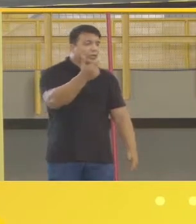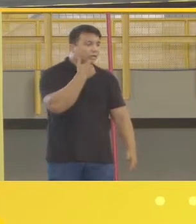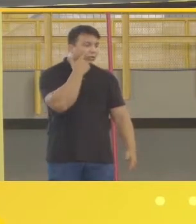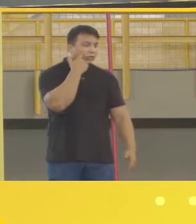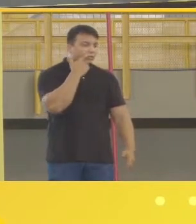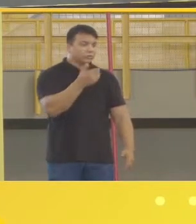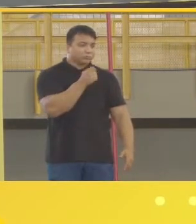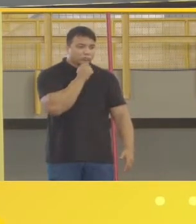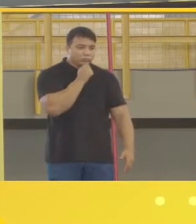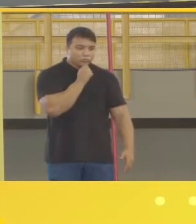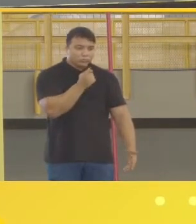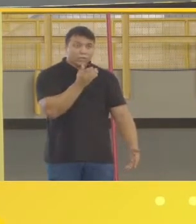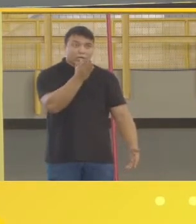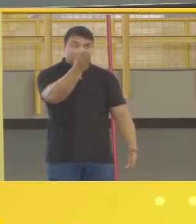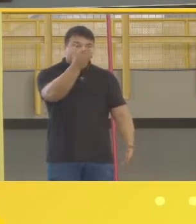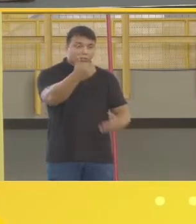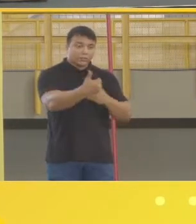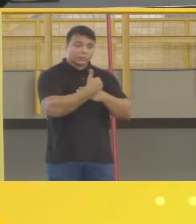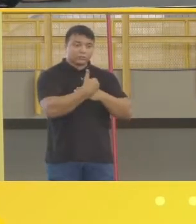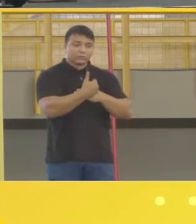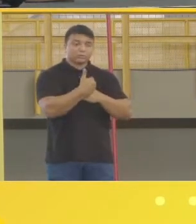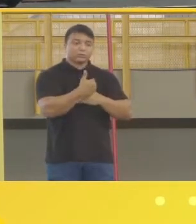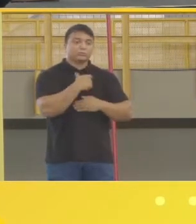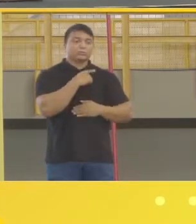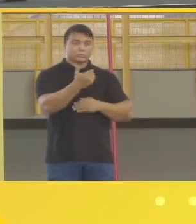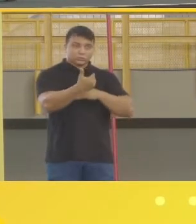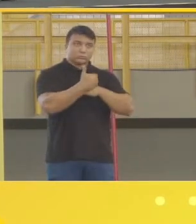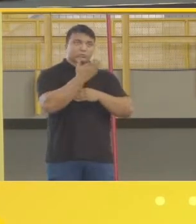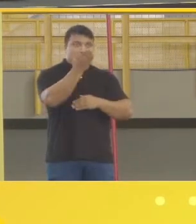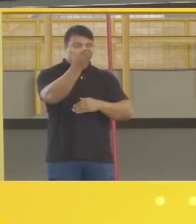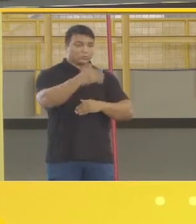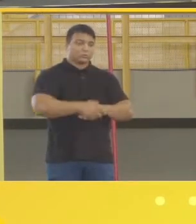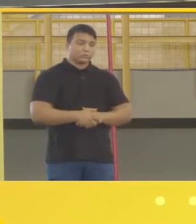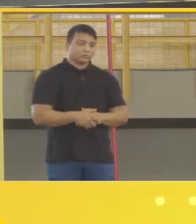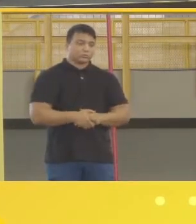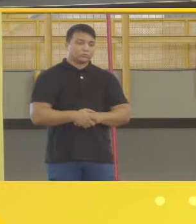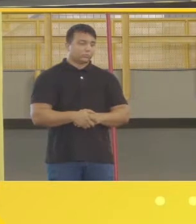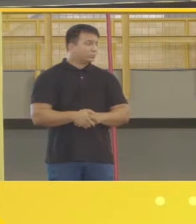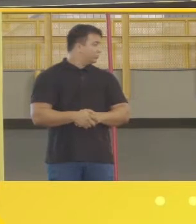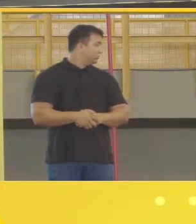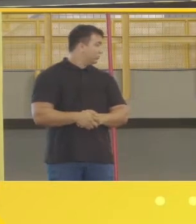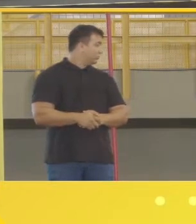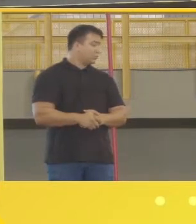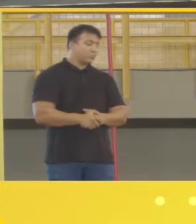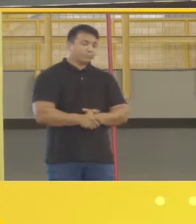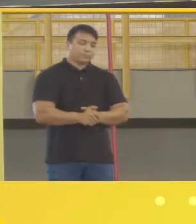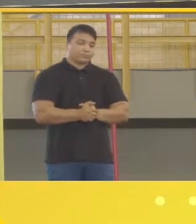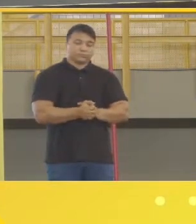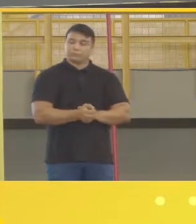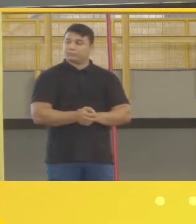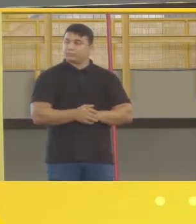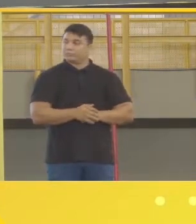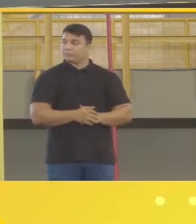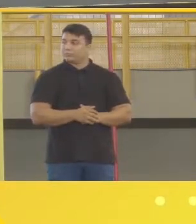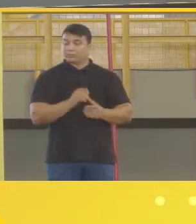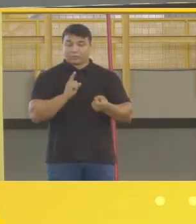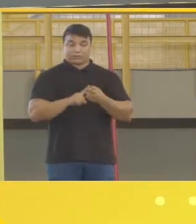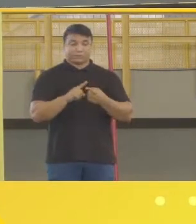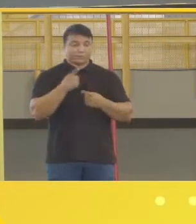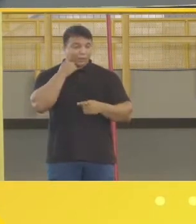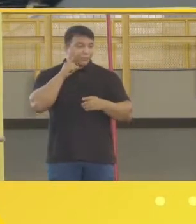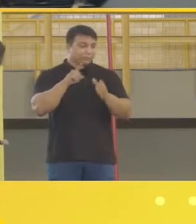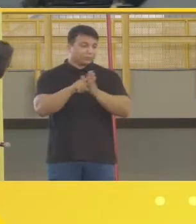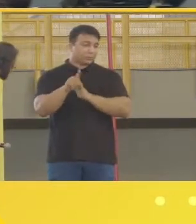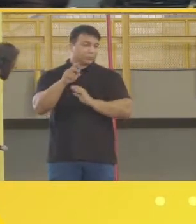lá. A transferência da corte trouxe para a América Portuguesa a família real e o governo da metrópole. Trouxe também,